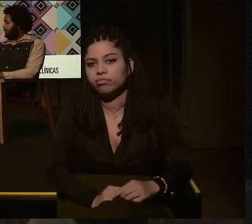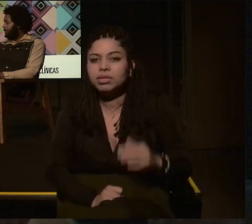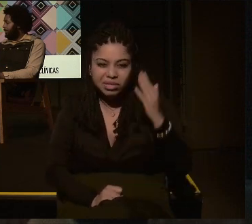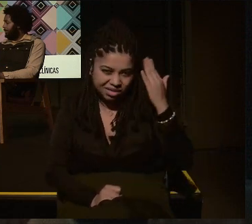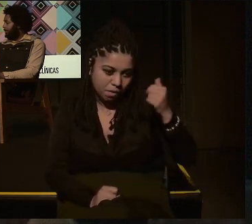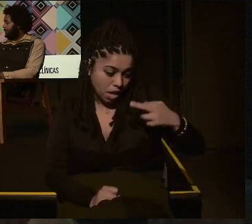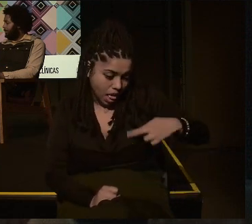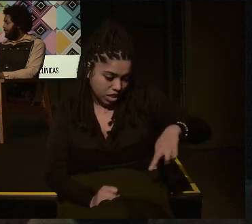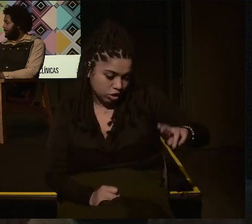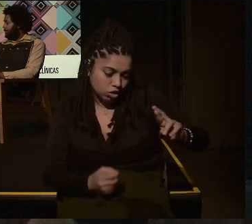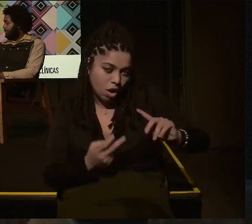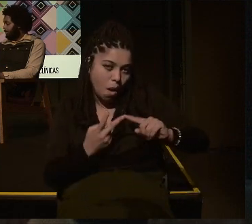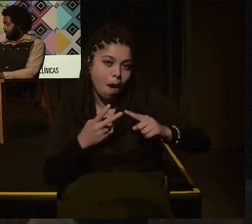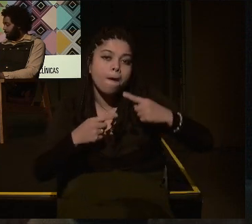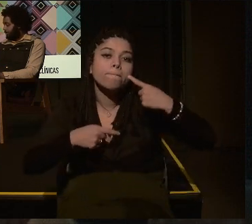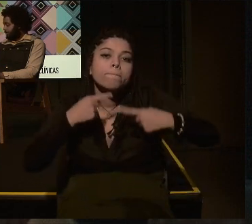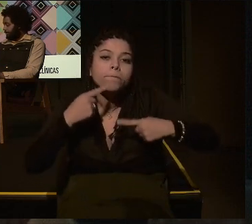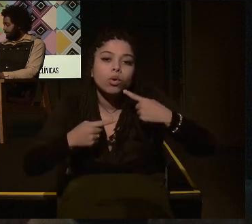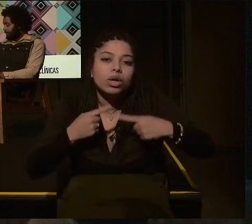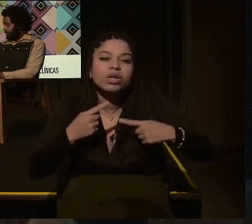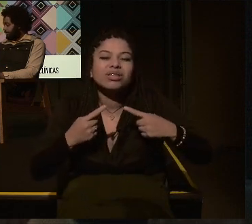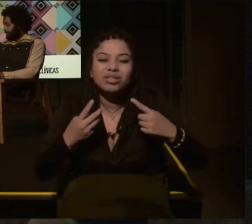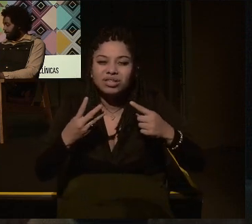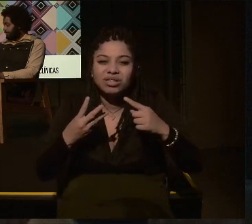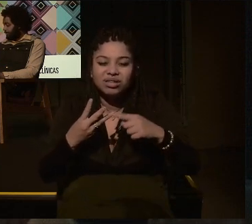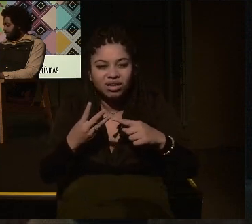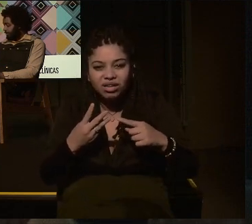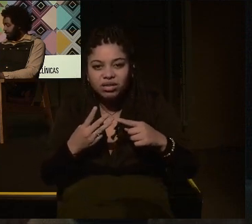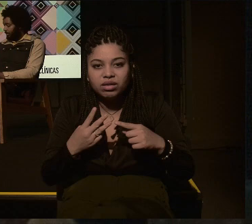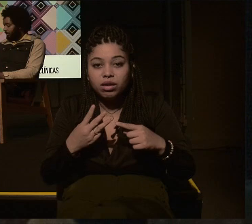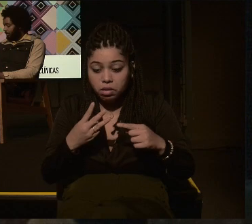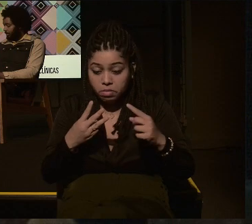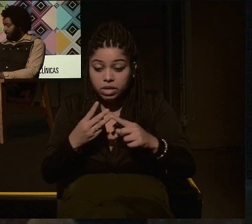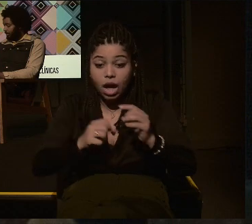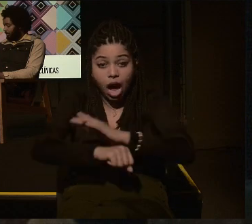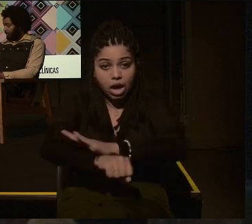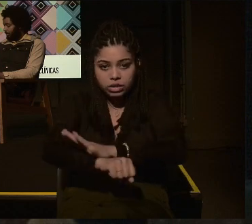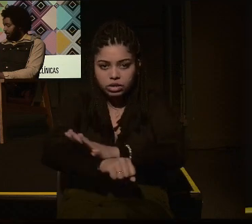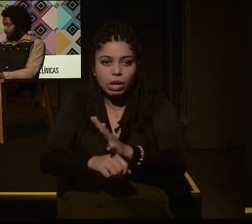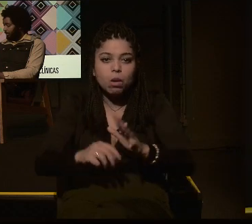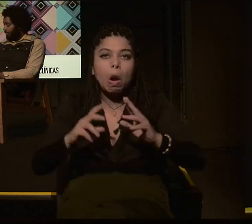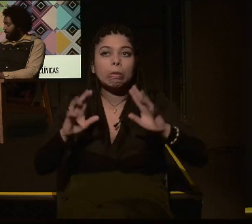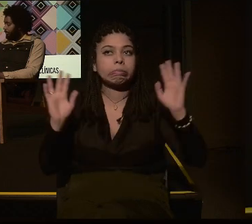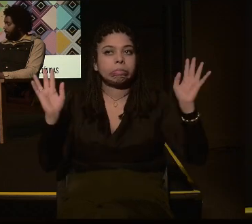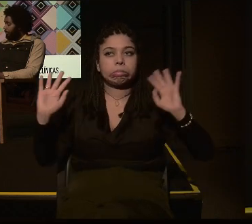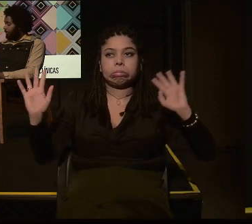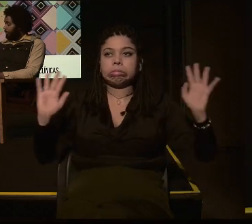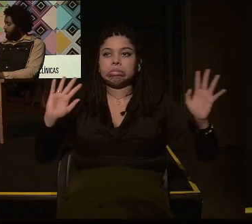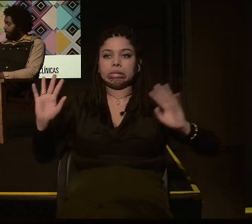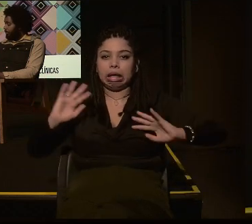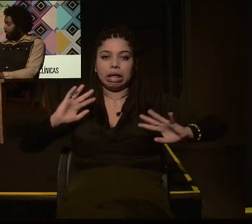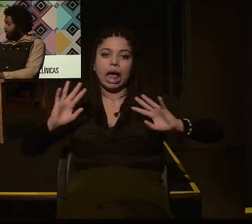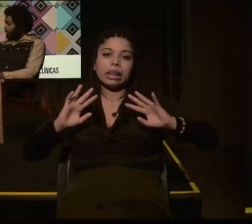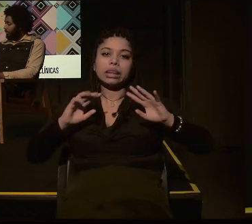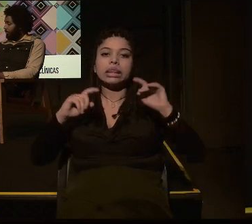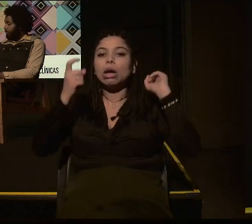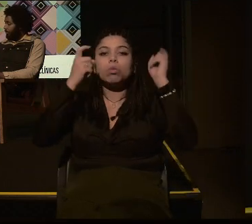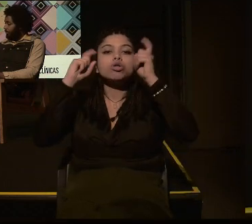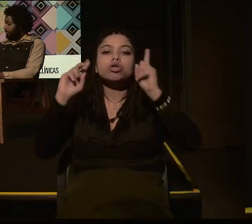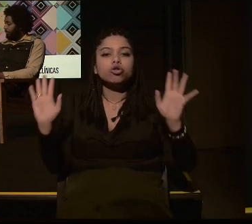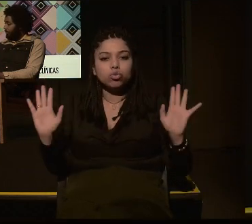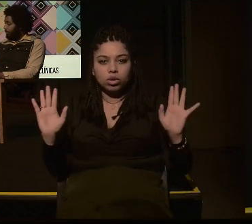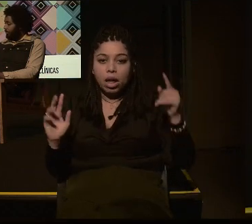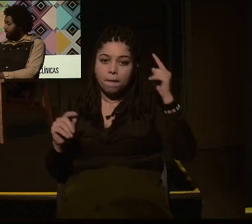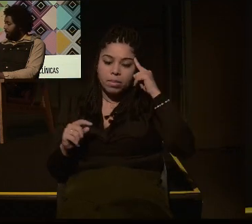Religião, política e... A gente vai acrescentar racismo nessa coisa. Porque tem essa construção de